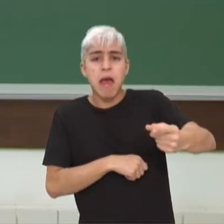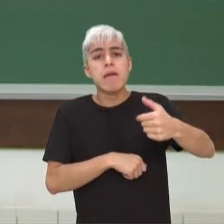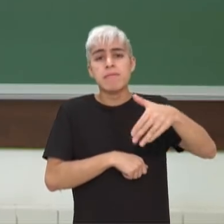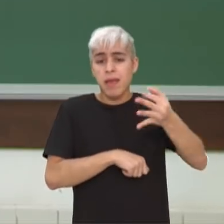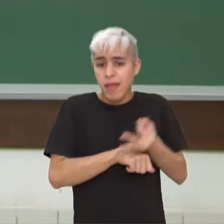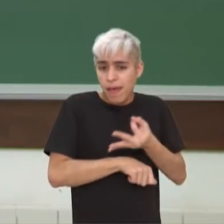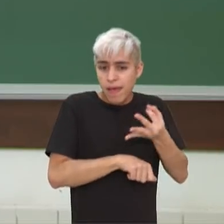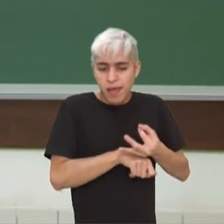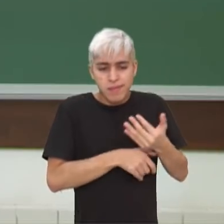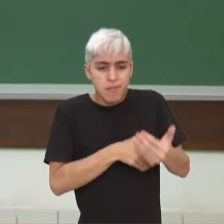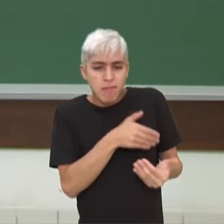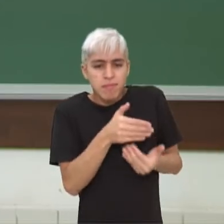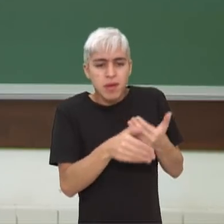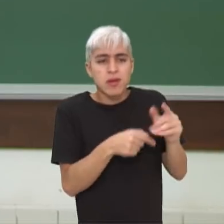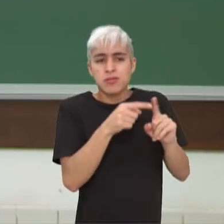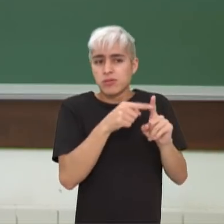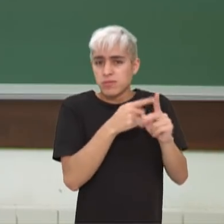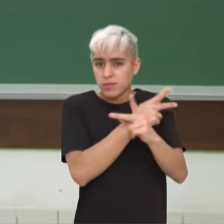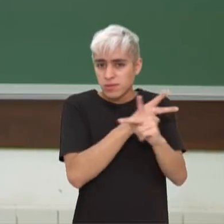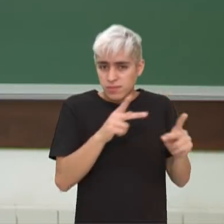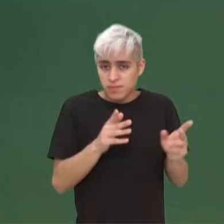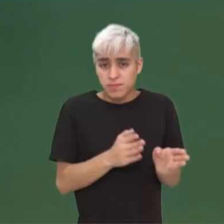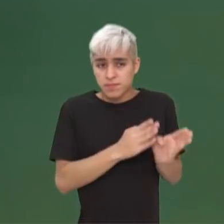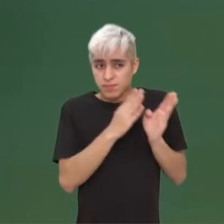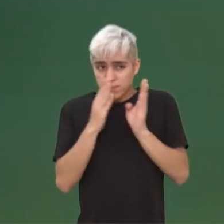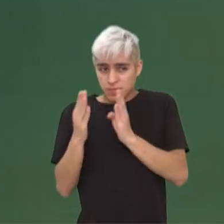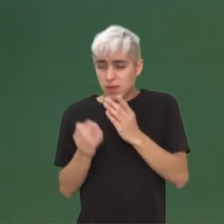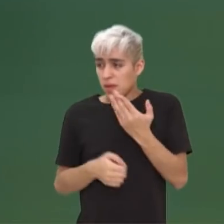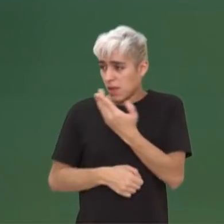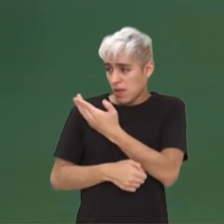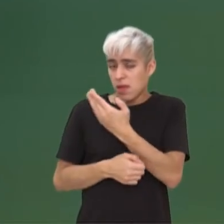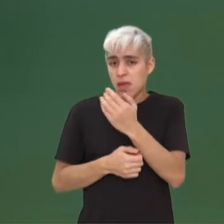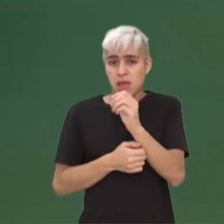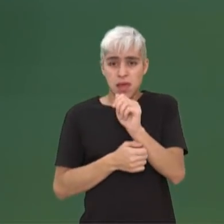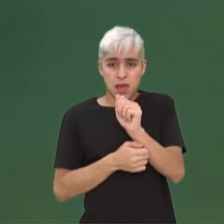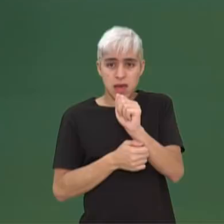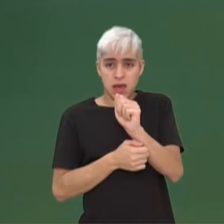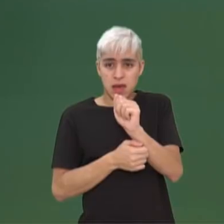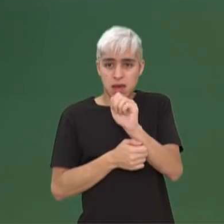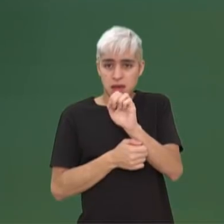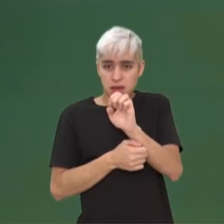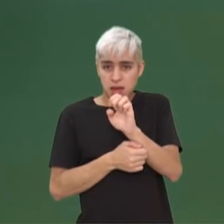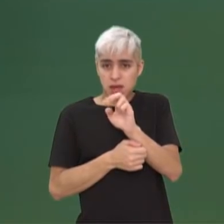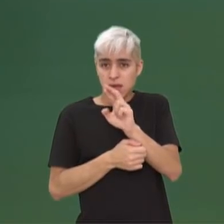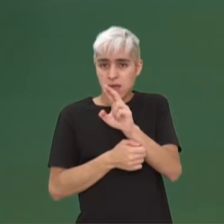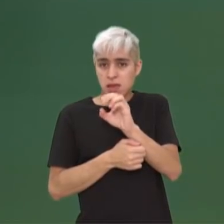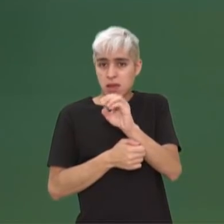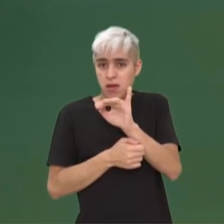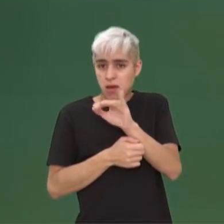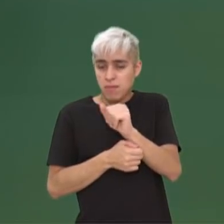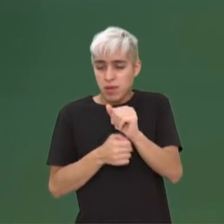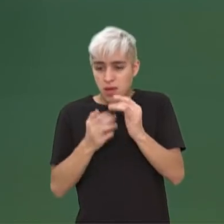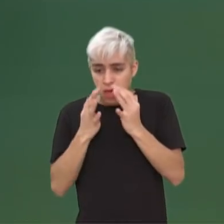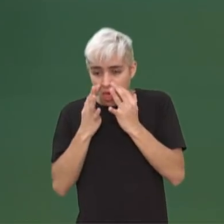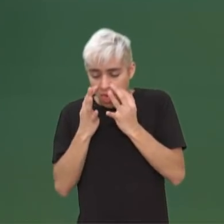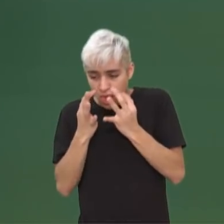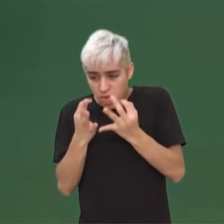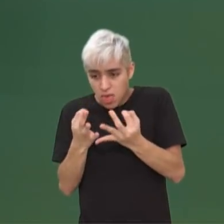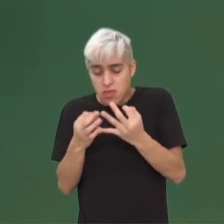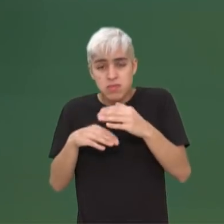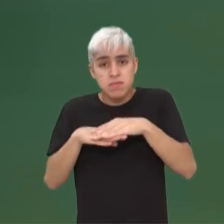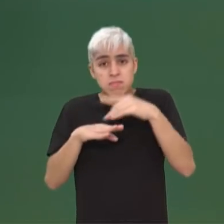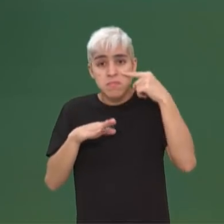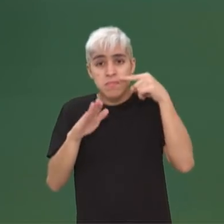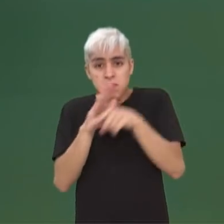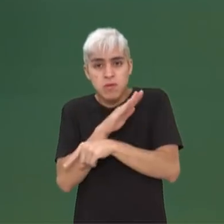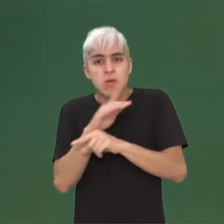no andamento de algum tipo de atividade. Já a outra ali, a atividade aeróbica, ela está fazendo ali um tipo de exercício concentrado, onde o que importa ali